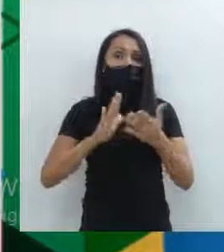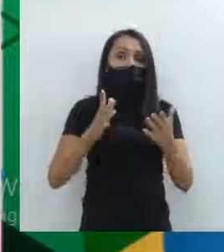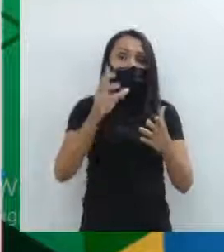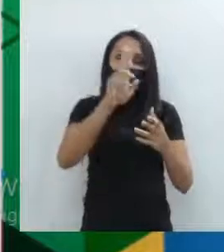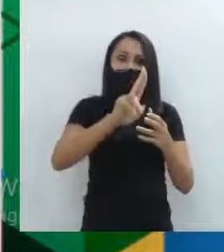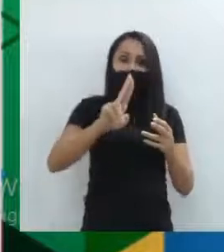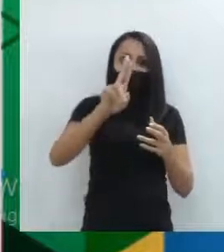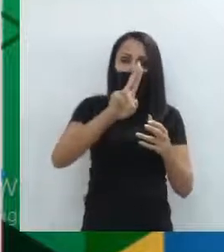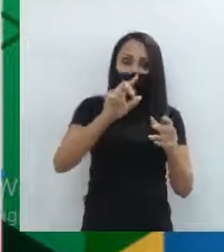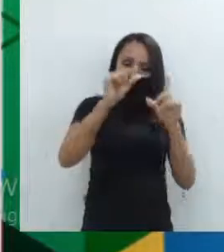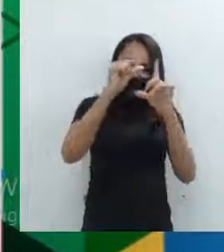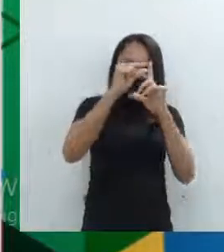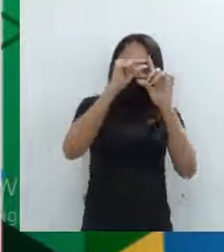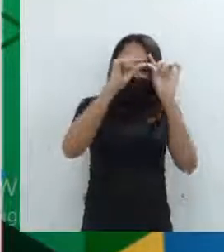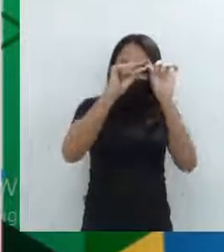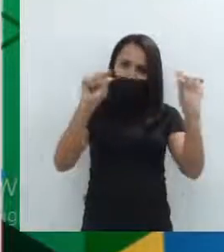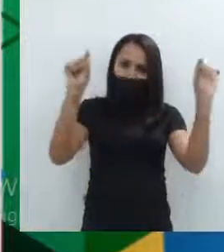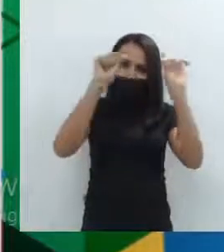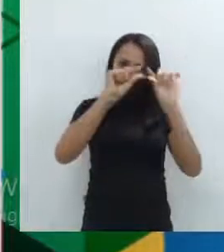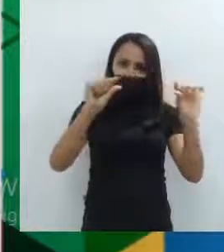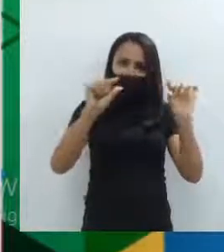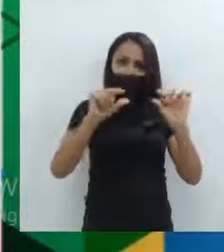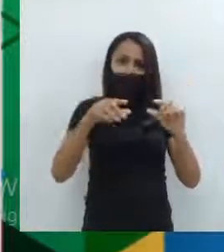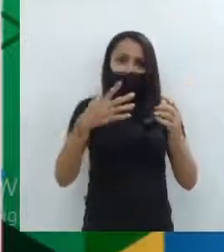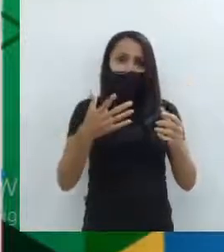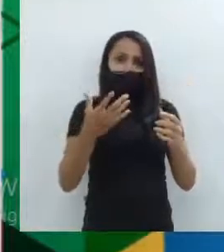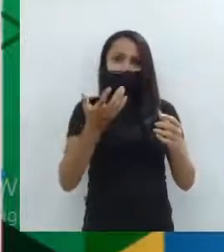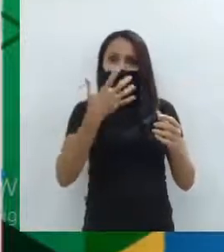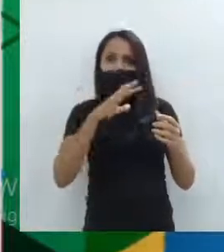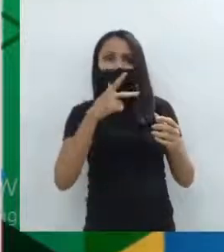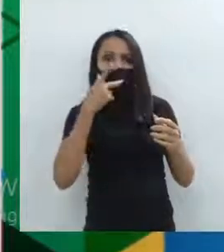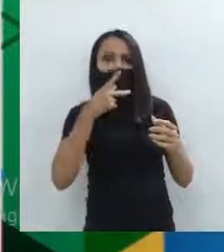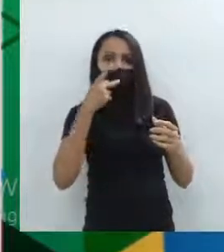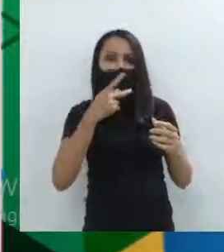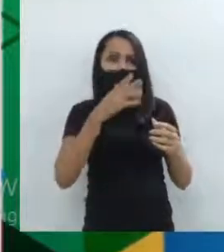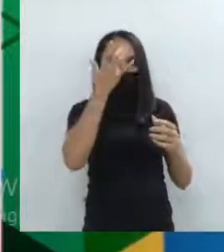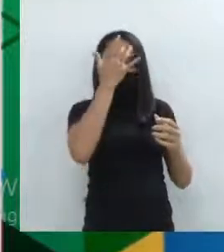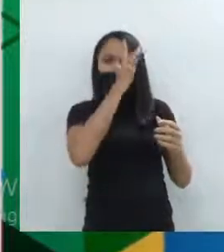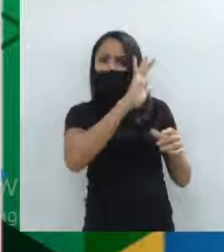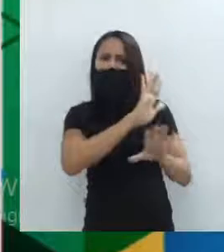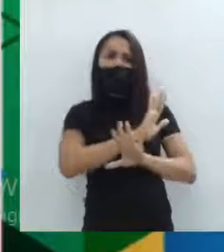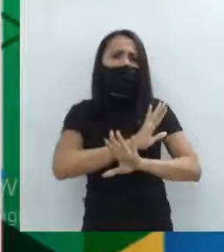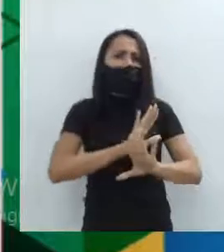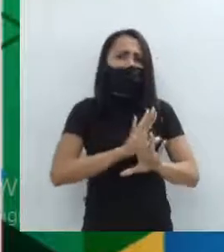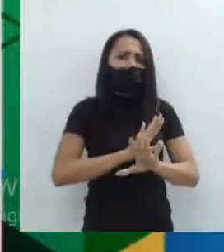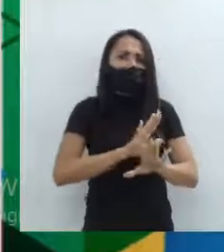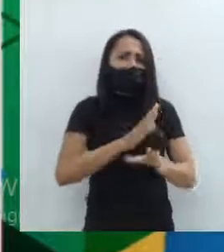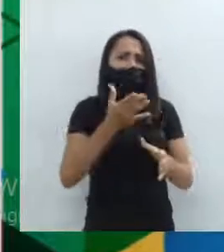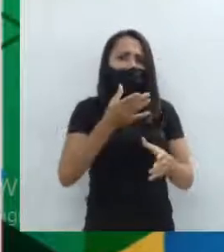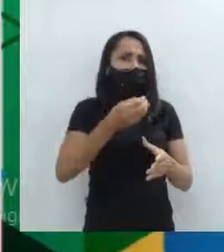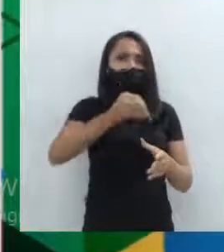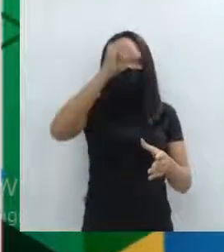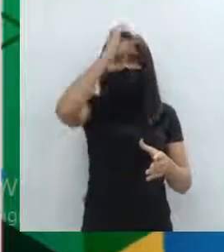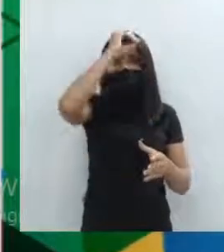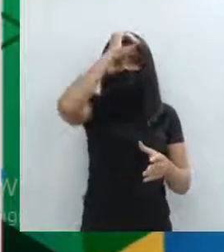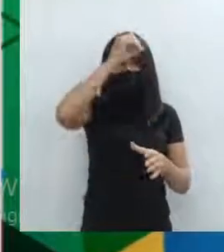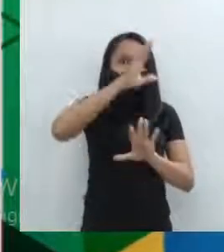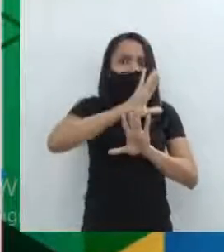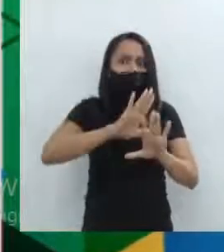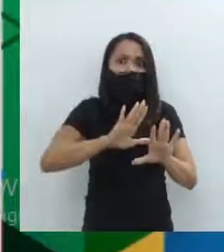essa expressão, ele não quer falar que ele era um ignorante a respeito das coisas, que ele não sabia de nada, ele